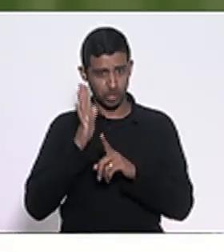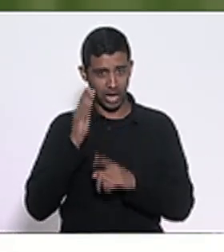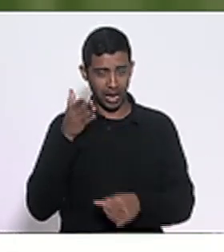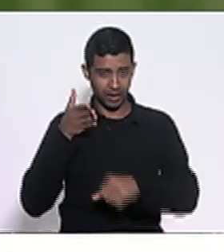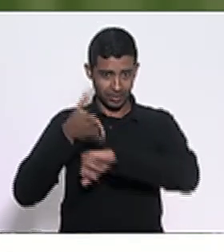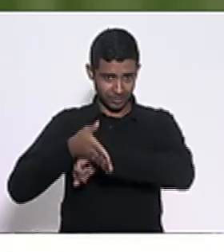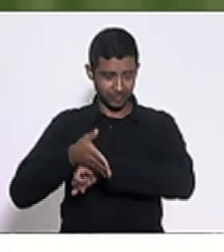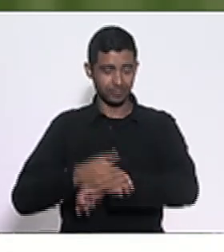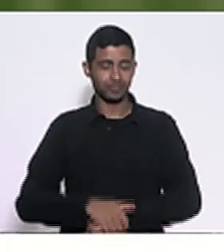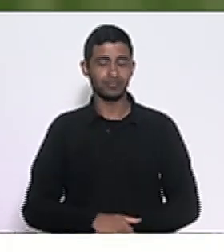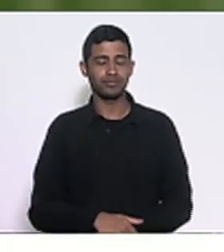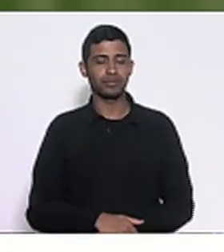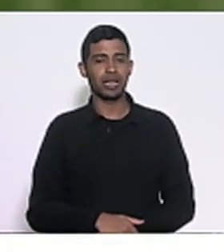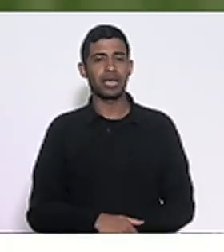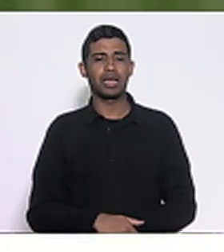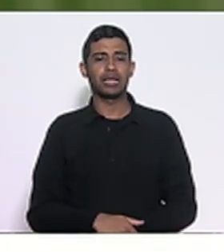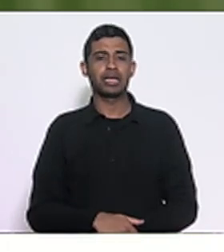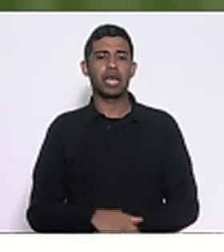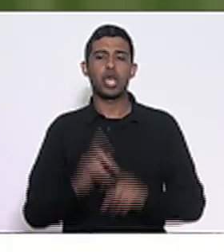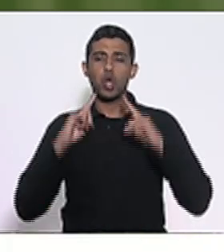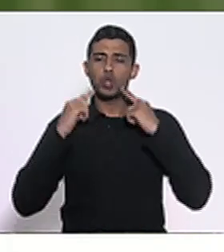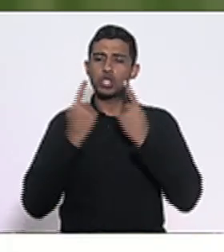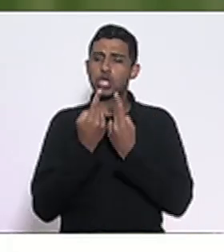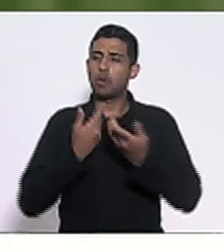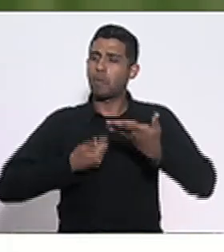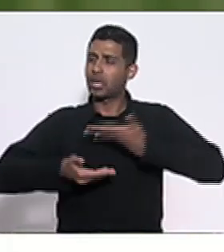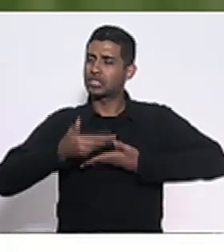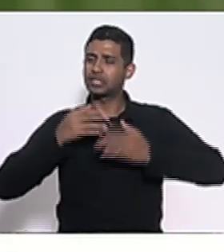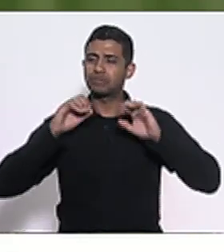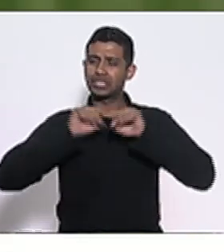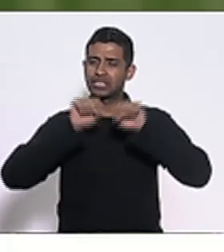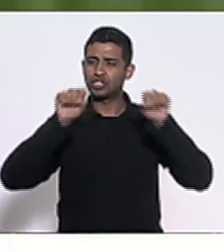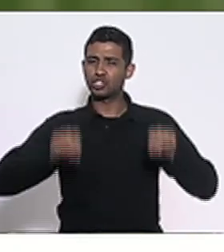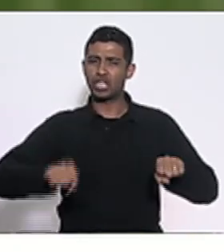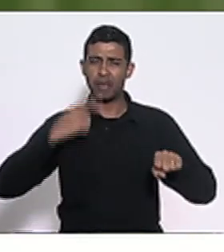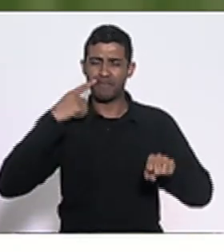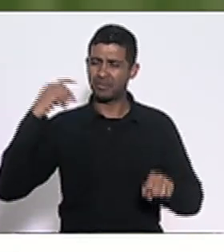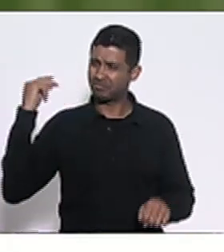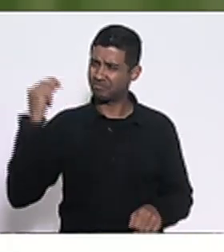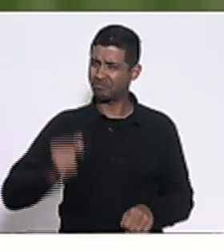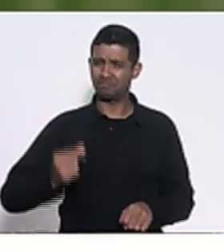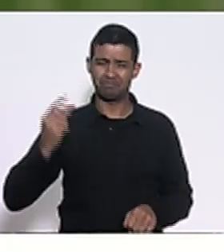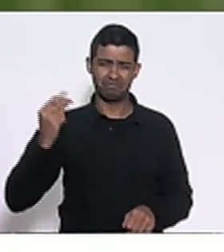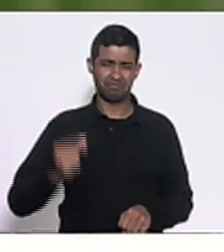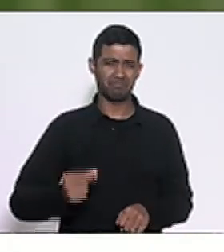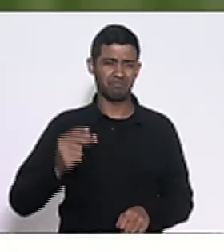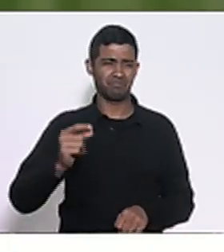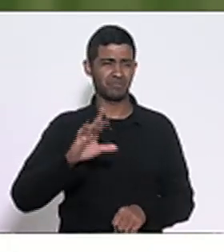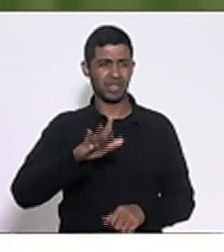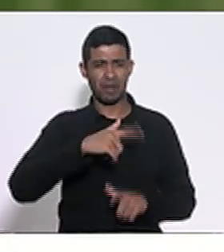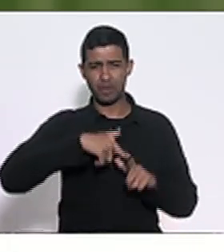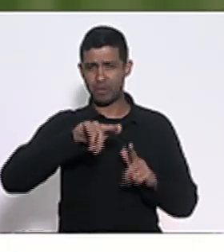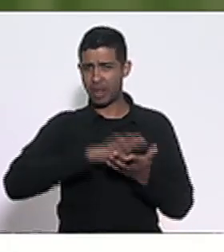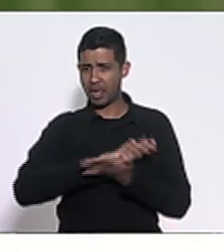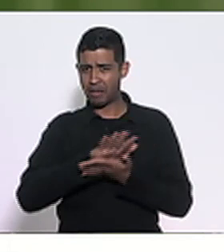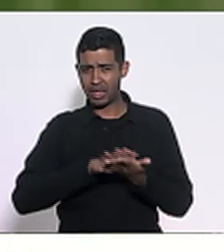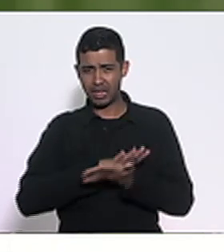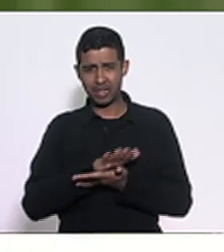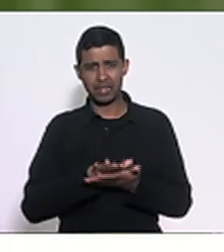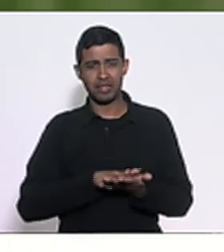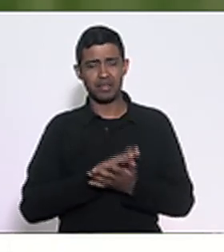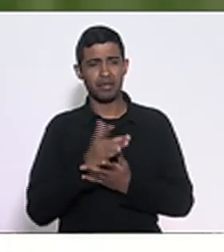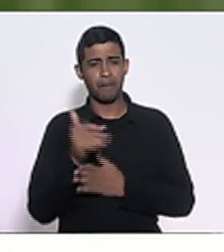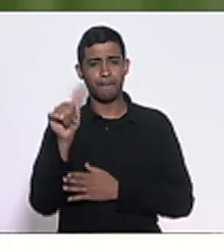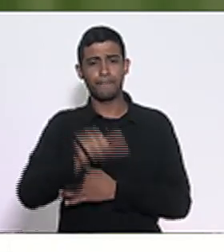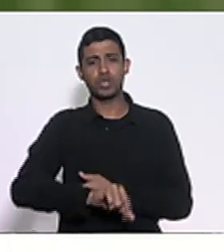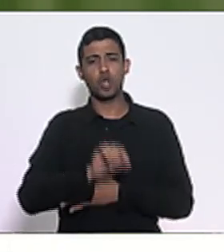os sistemas que eu conheço rodam há muito tempo sem grandes problemas e, o que é pior, sem nenhum